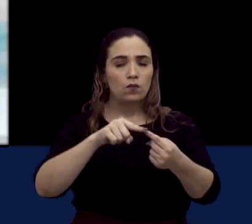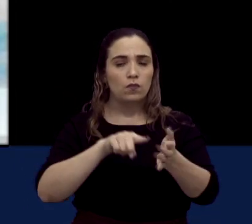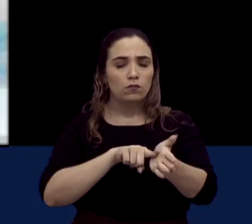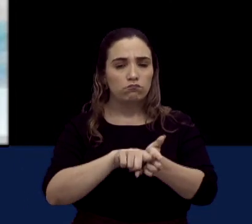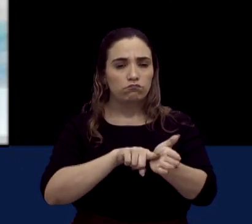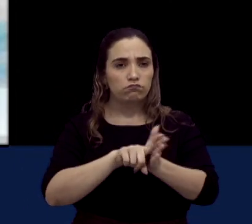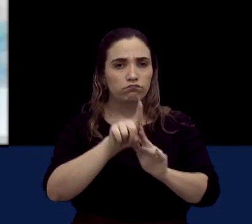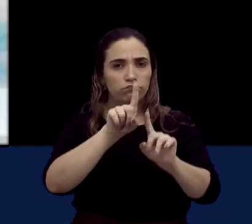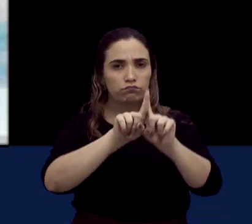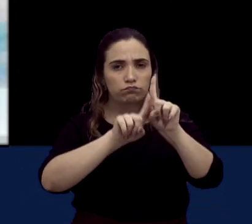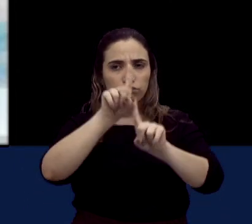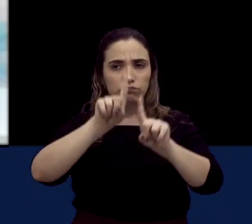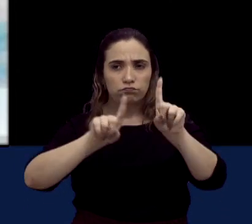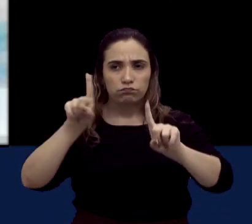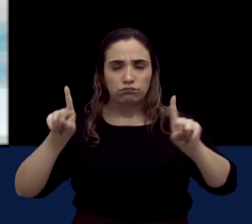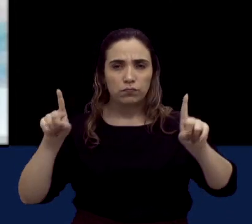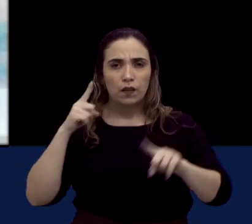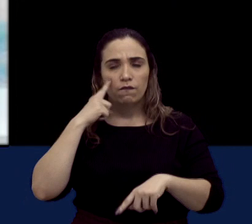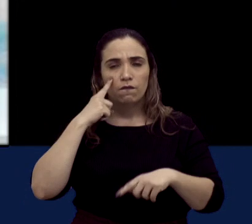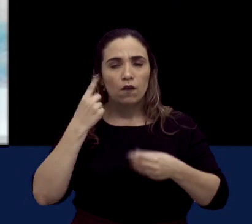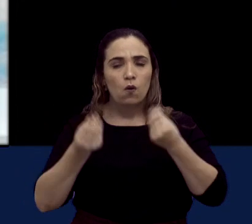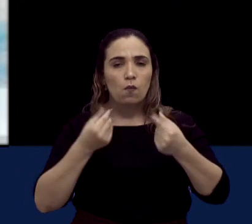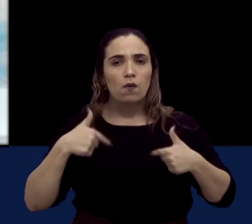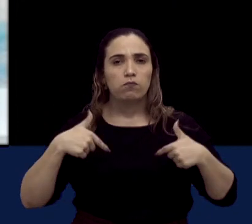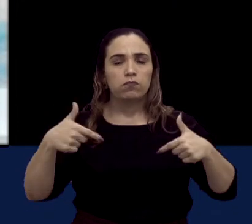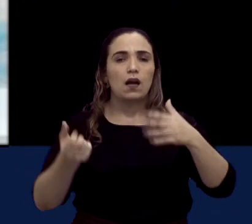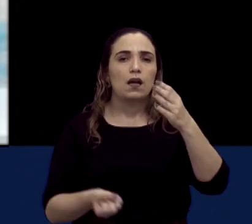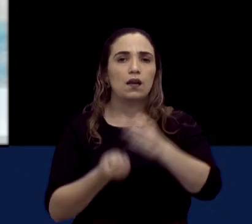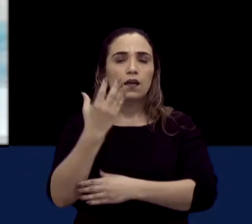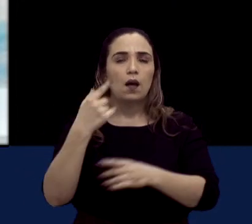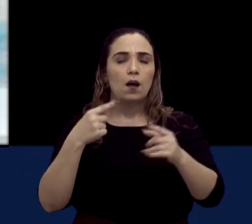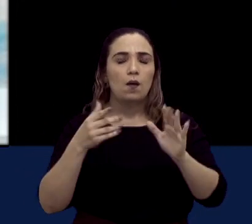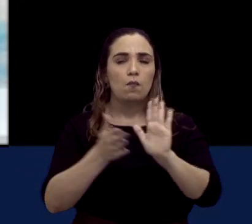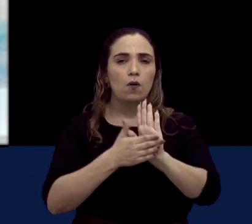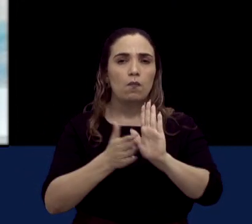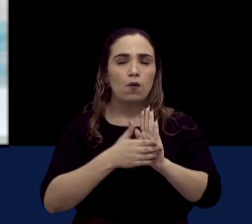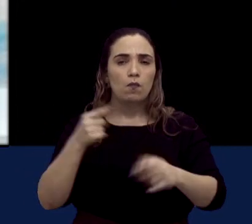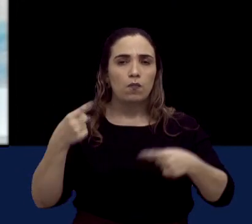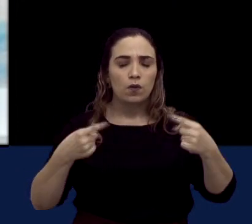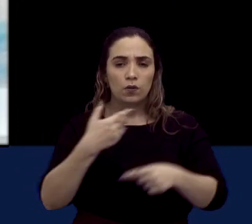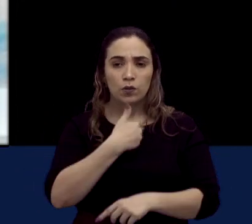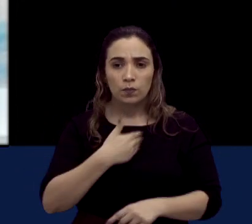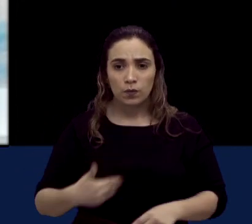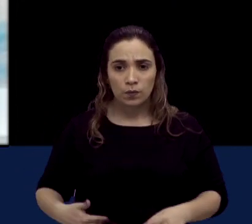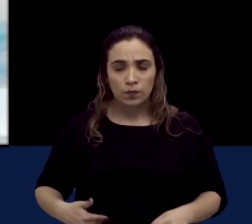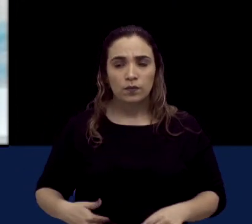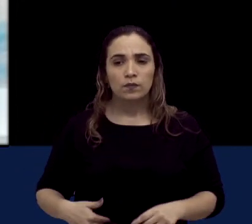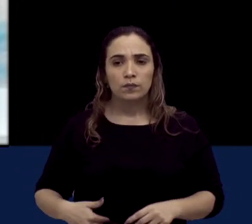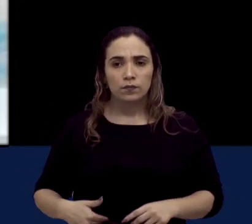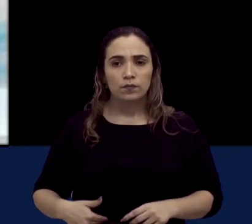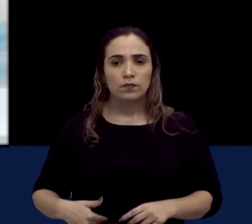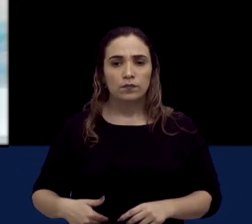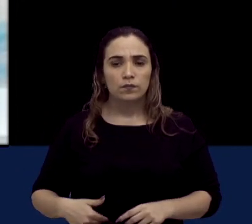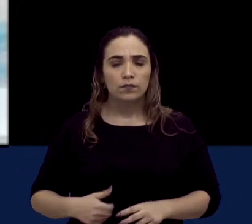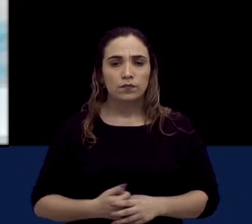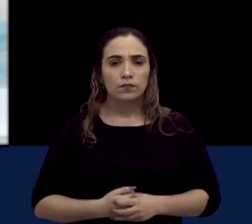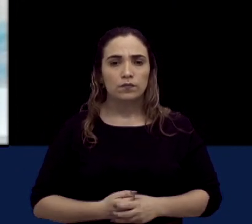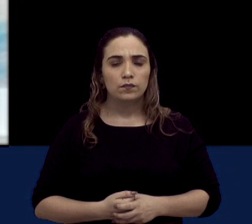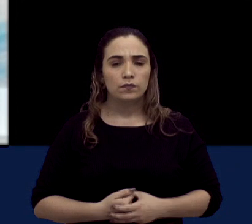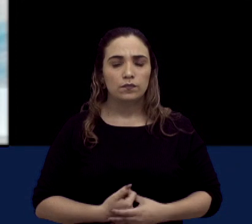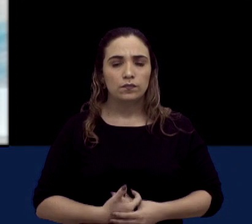as políticas públicas. Então, as políticas públicas, naquela época, né, pessoal, e aí a gente já fala